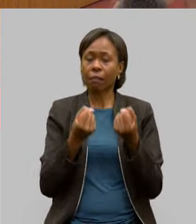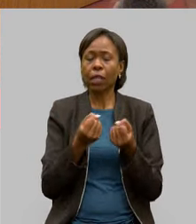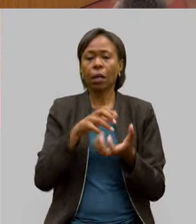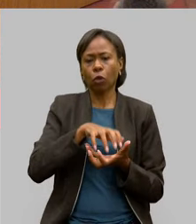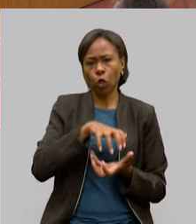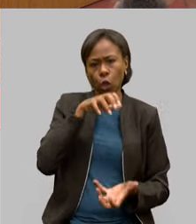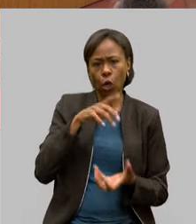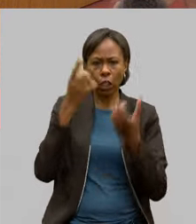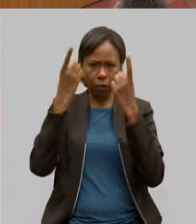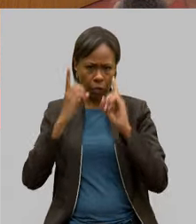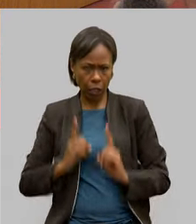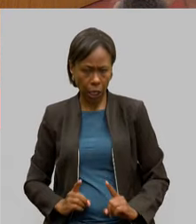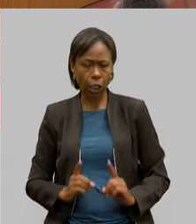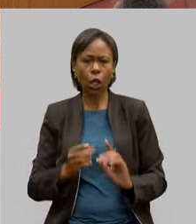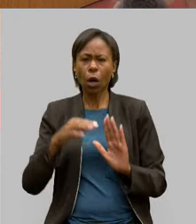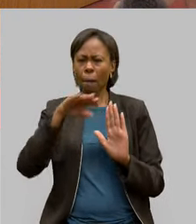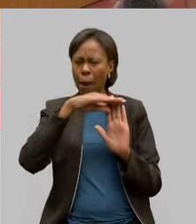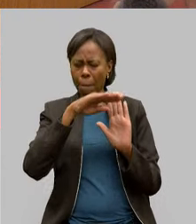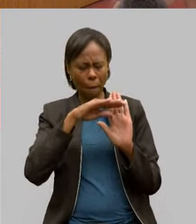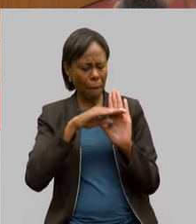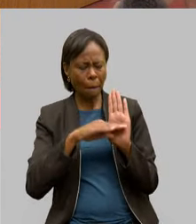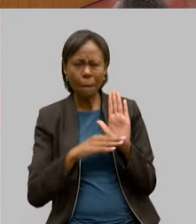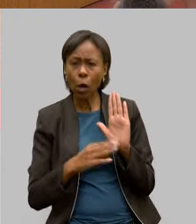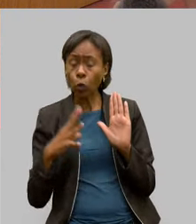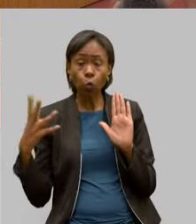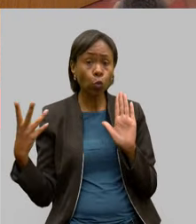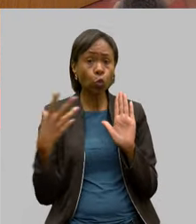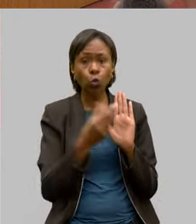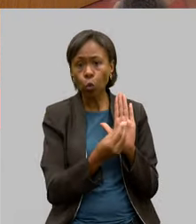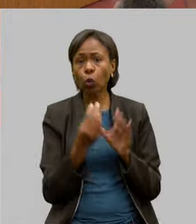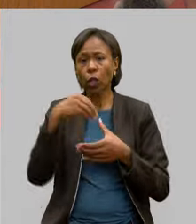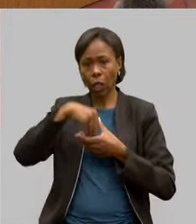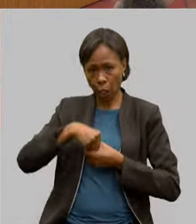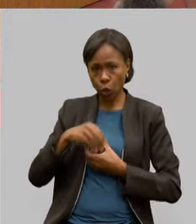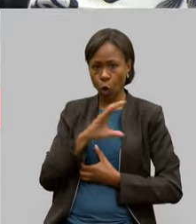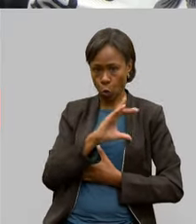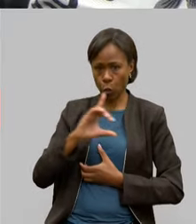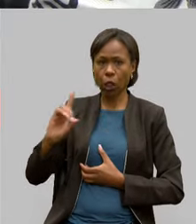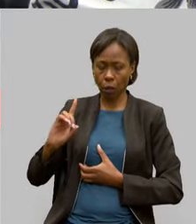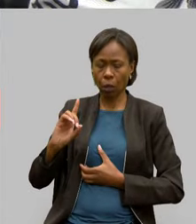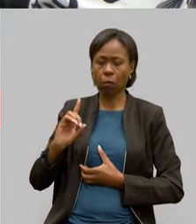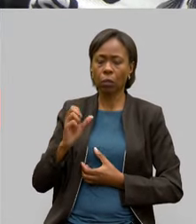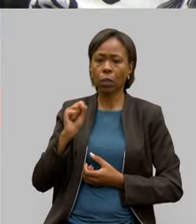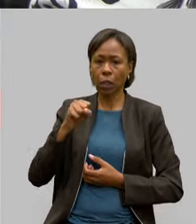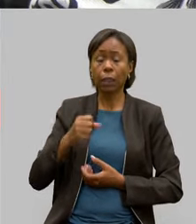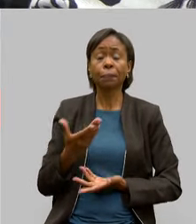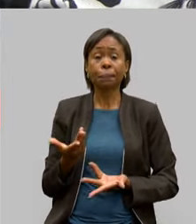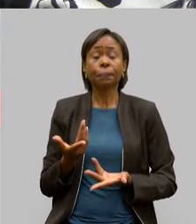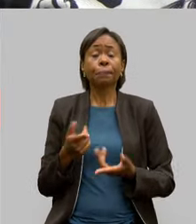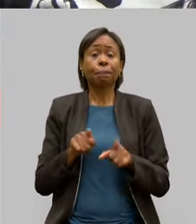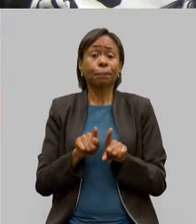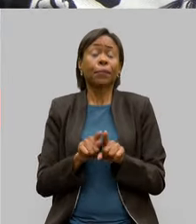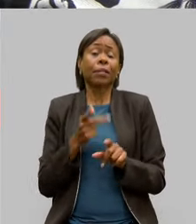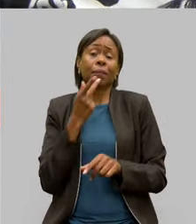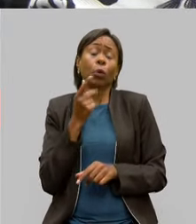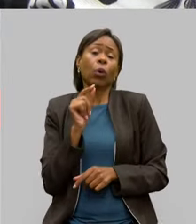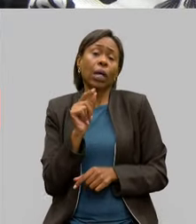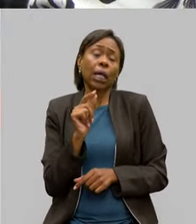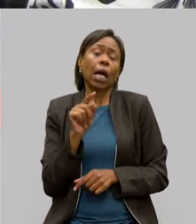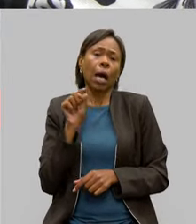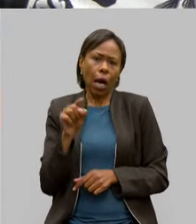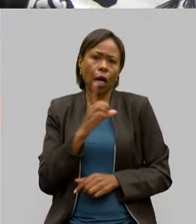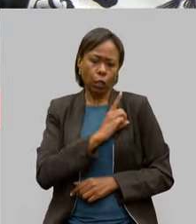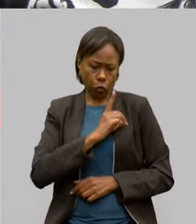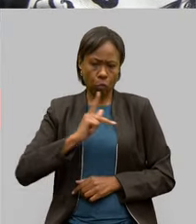pessoa com deficiência essas pautas Tod todas passam pela essa coordenação também e dizer assim que a gente tá pronta a defensoria tá